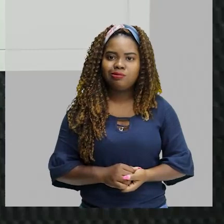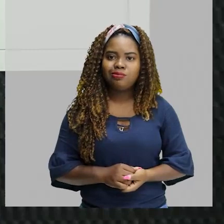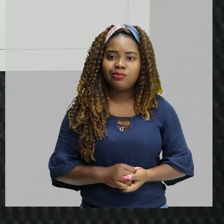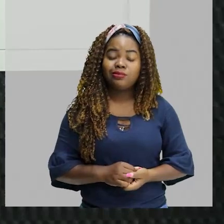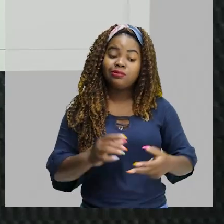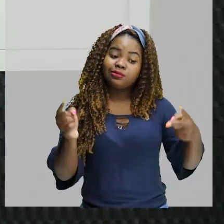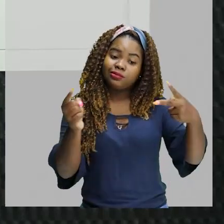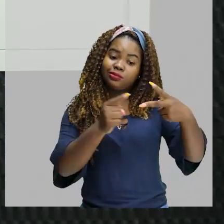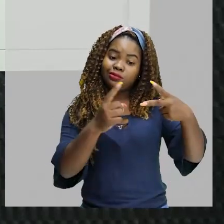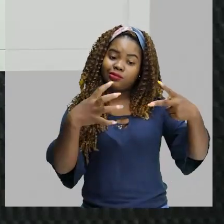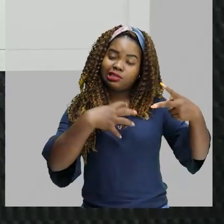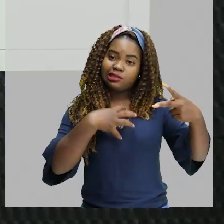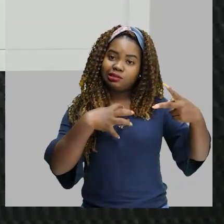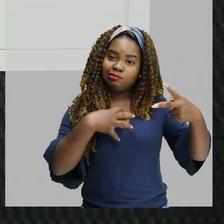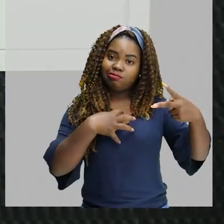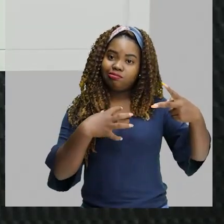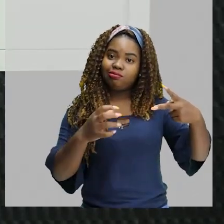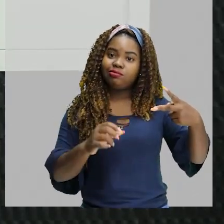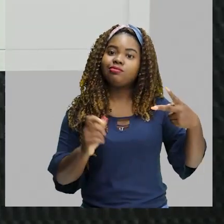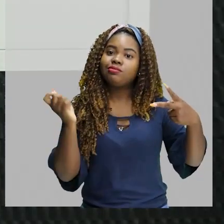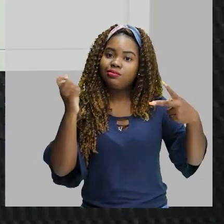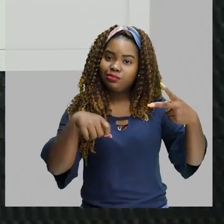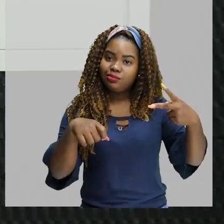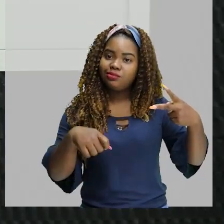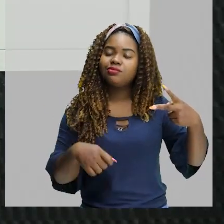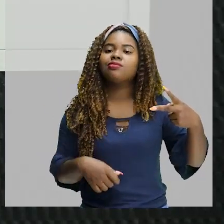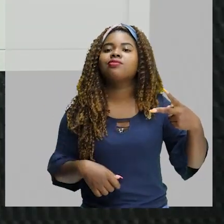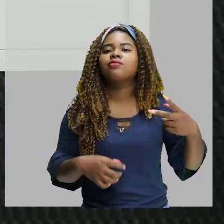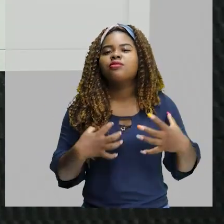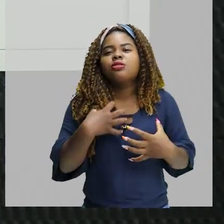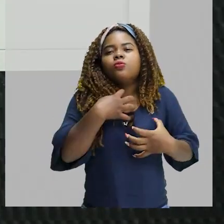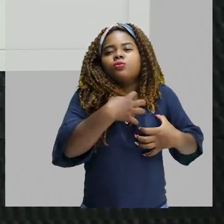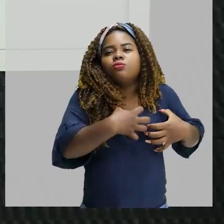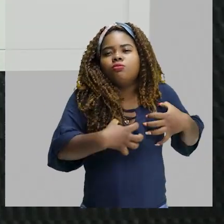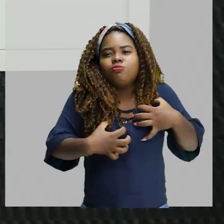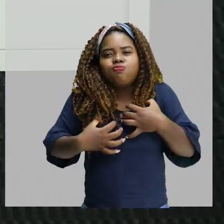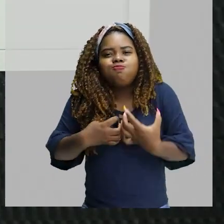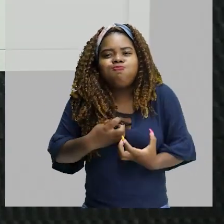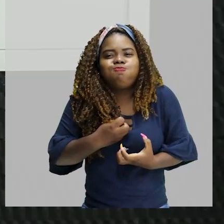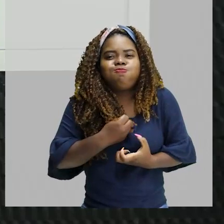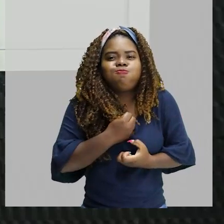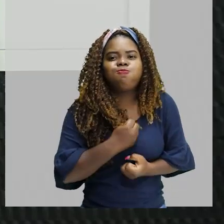uma outra reação. Nós temos a angústia.